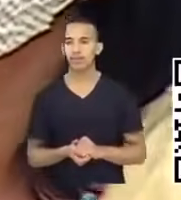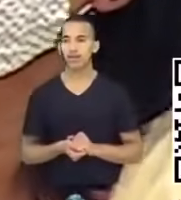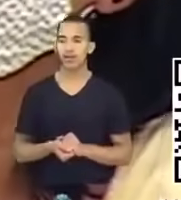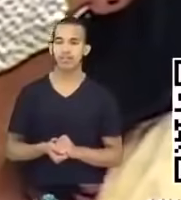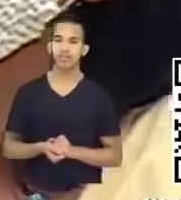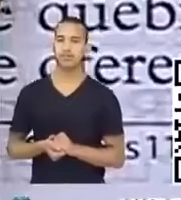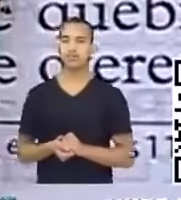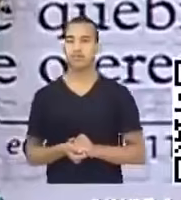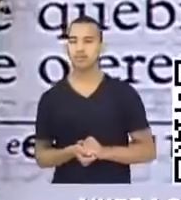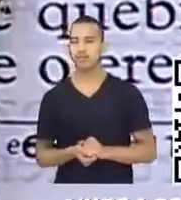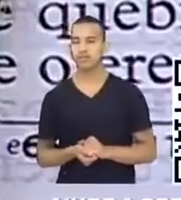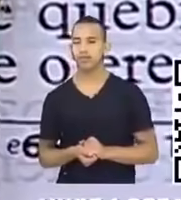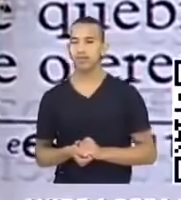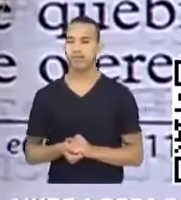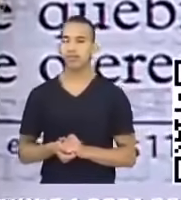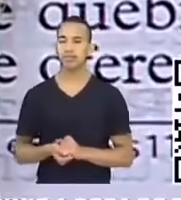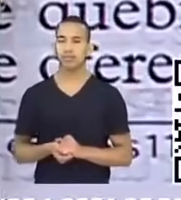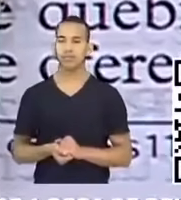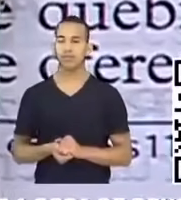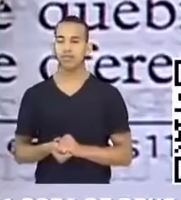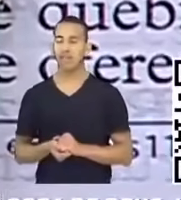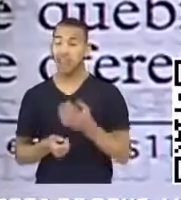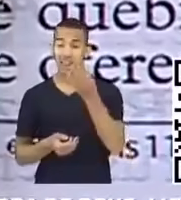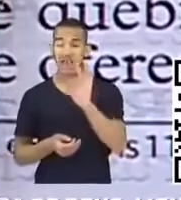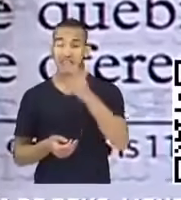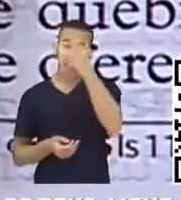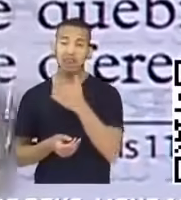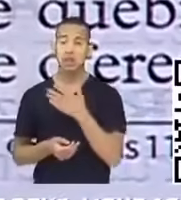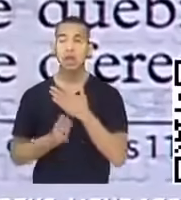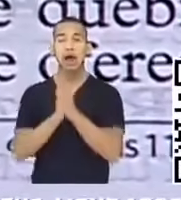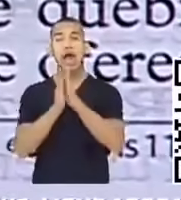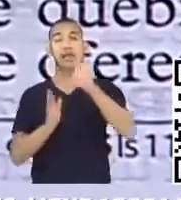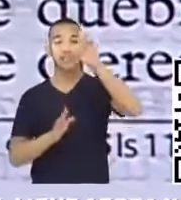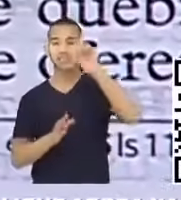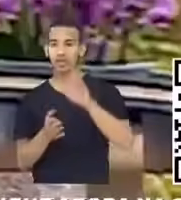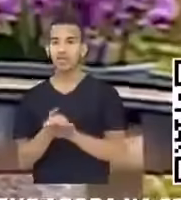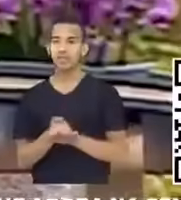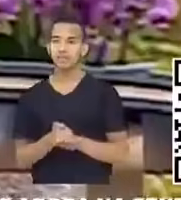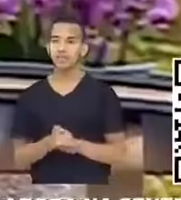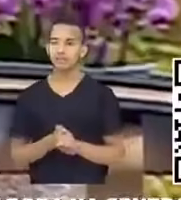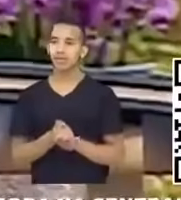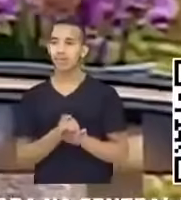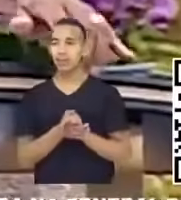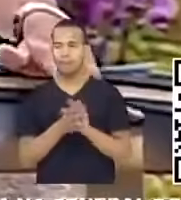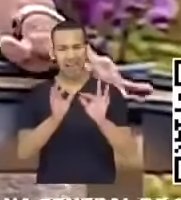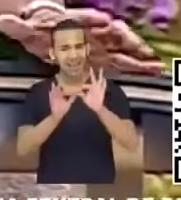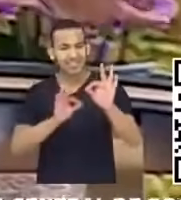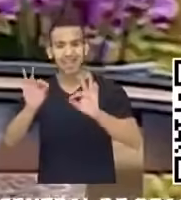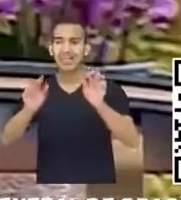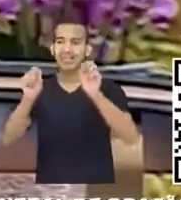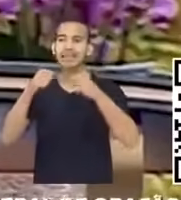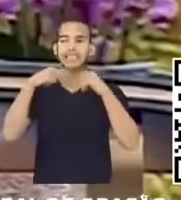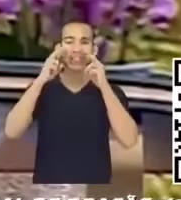e eu eu tô aqui para Tá certo que eu Eu graças a Deus eu a distância assim ó